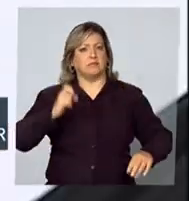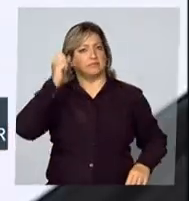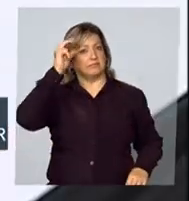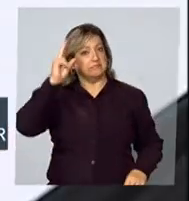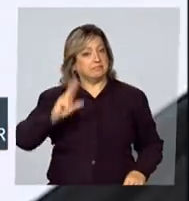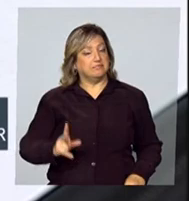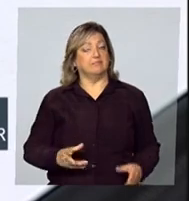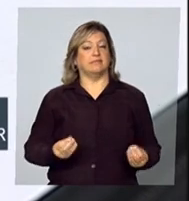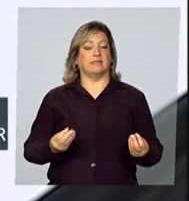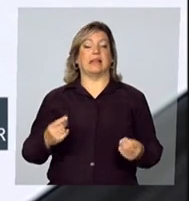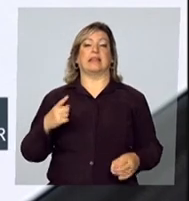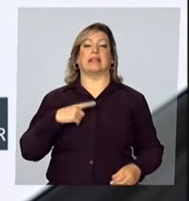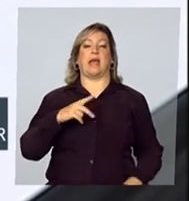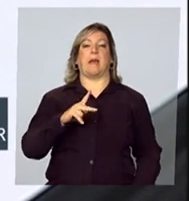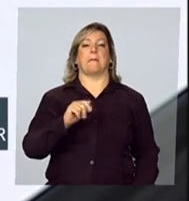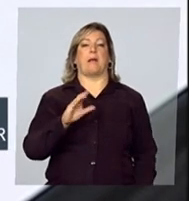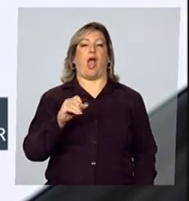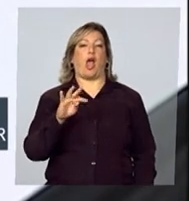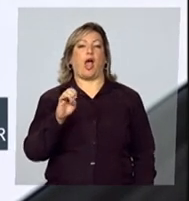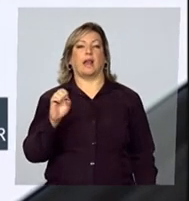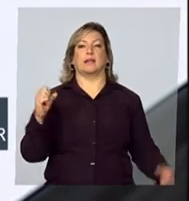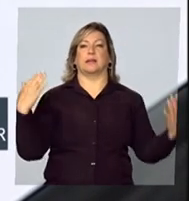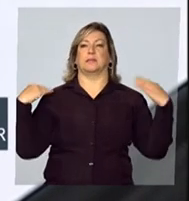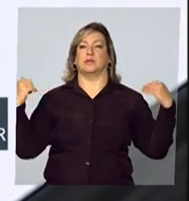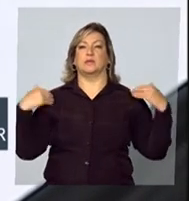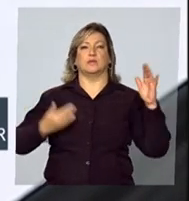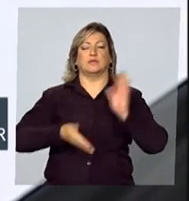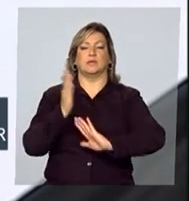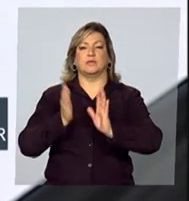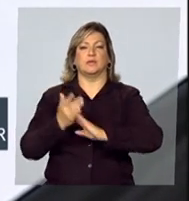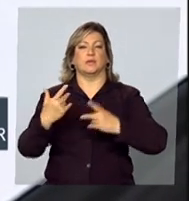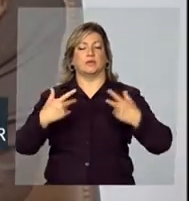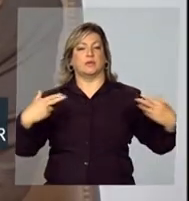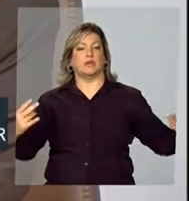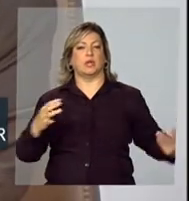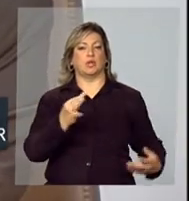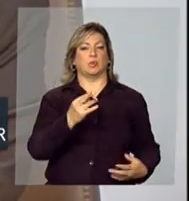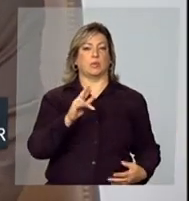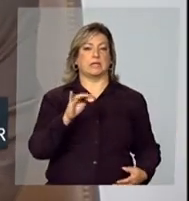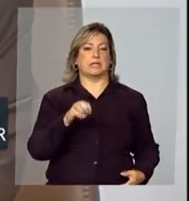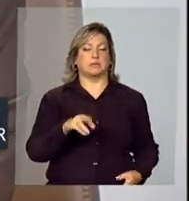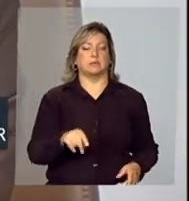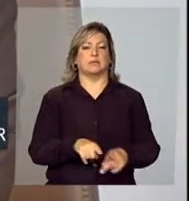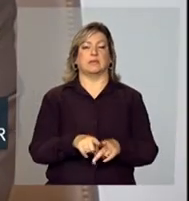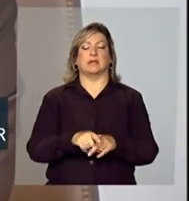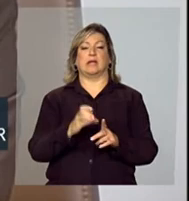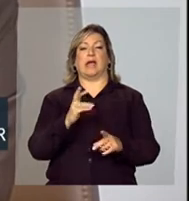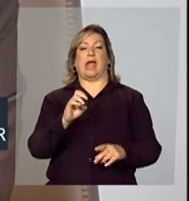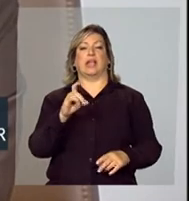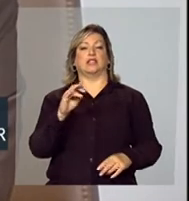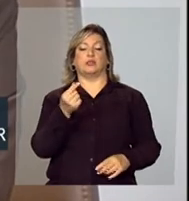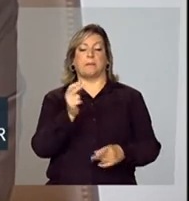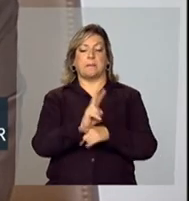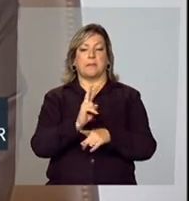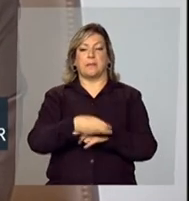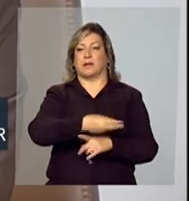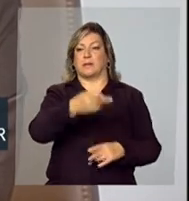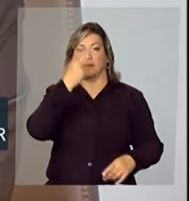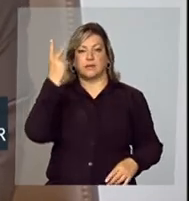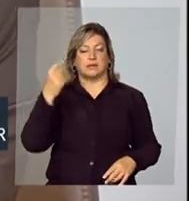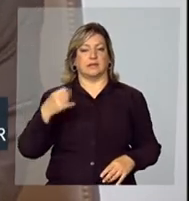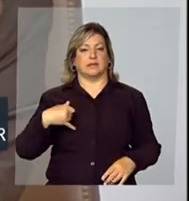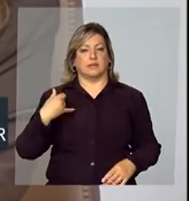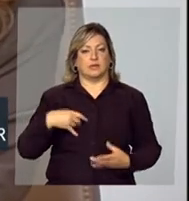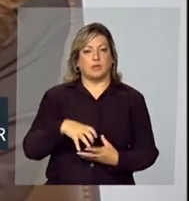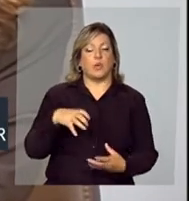produtos pacotes turísticos com créditos e vários serviço é disponibilizado para idoso e aqui